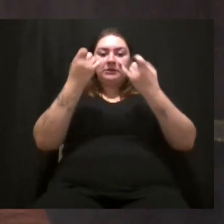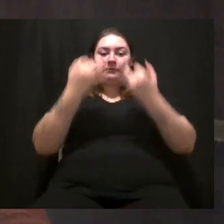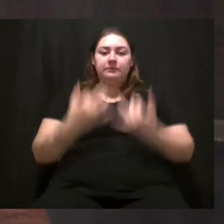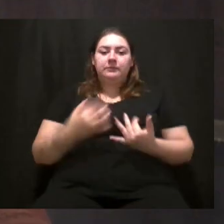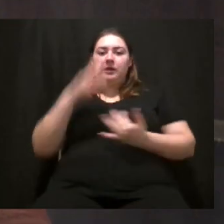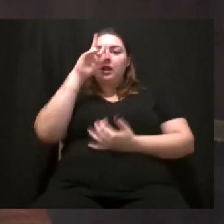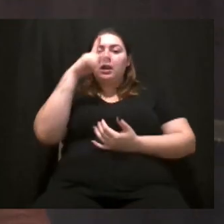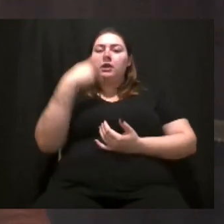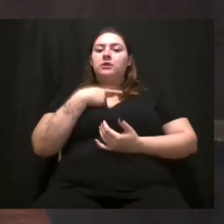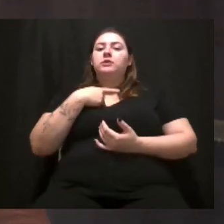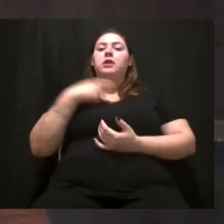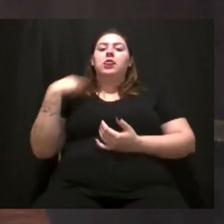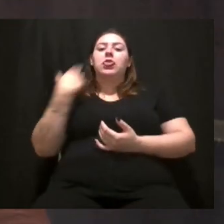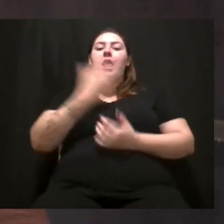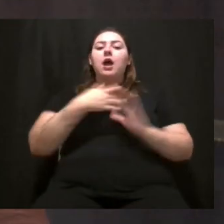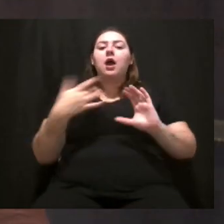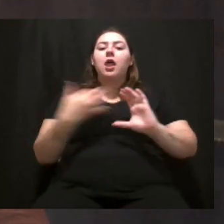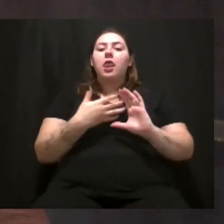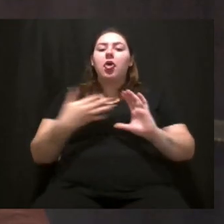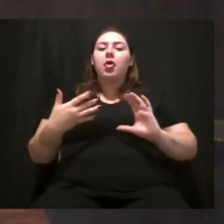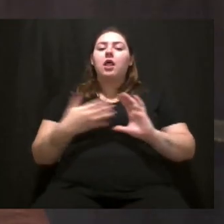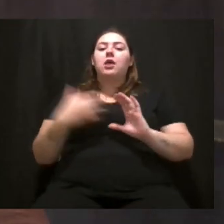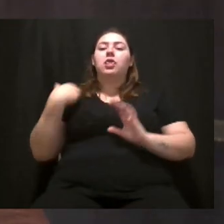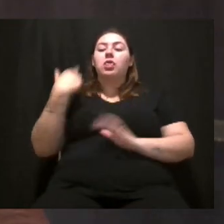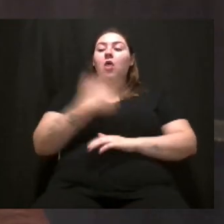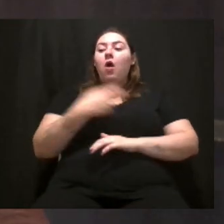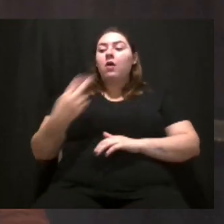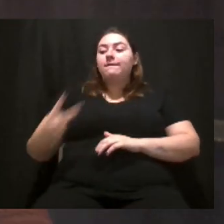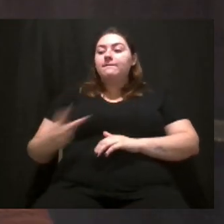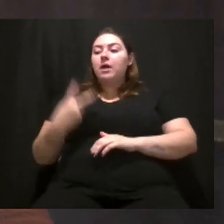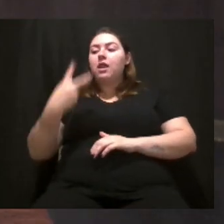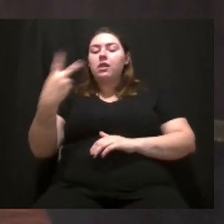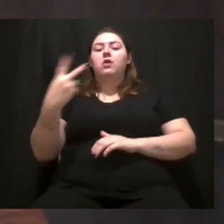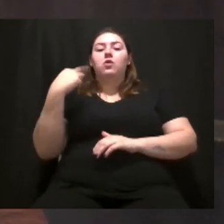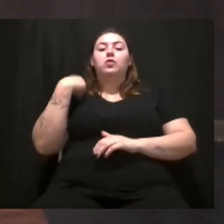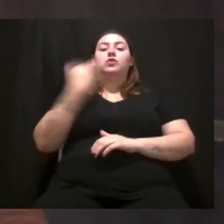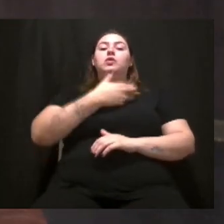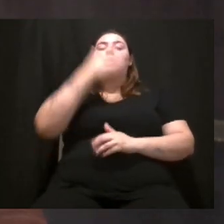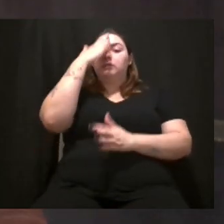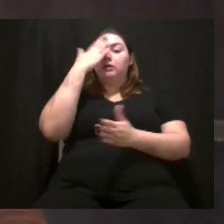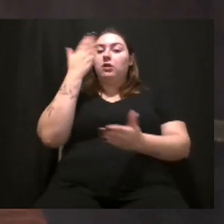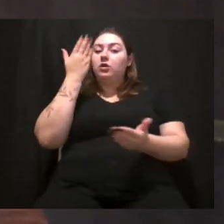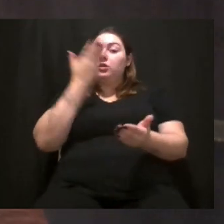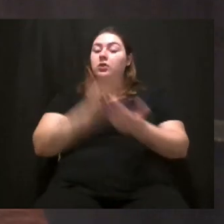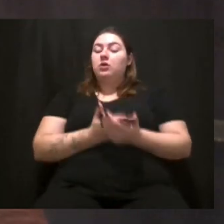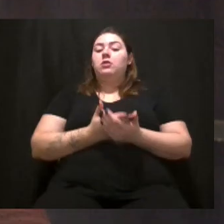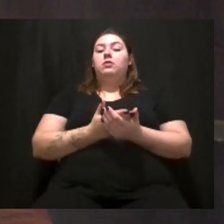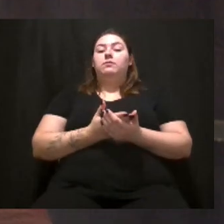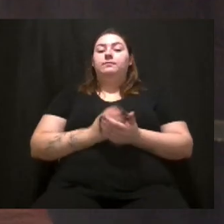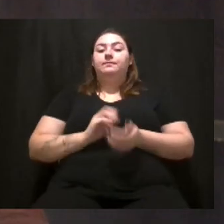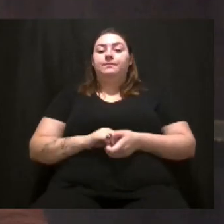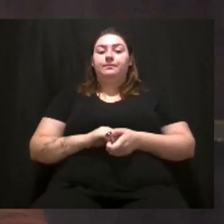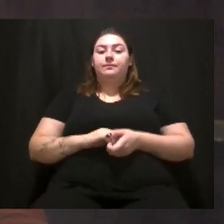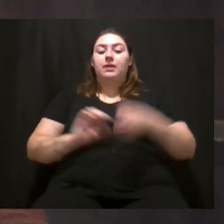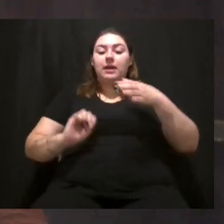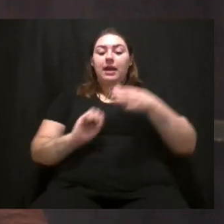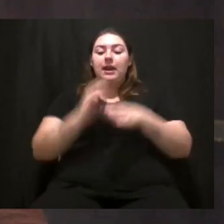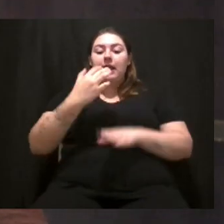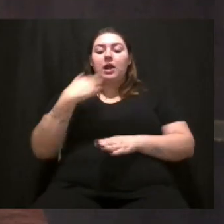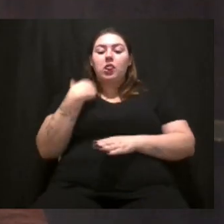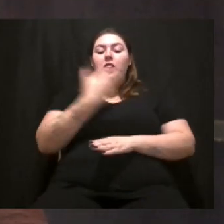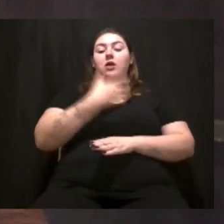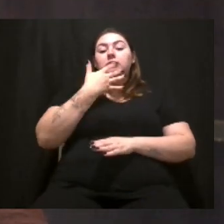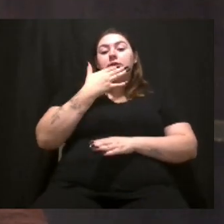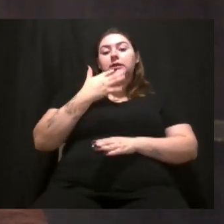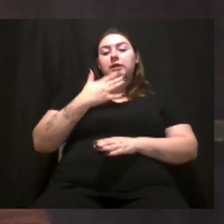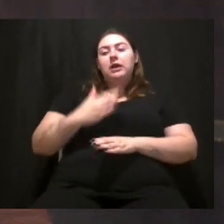características, dos nossos valores, das nossas crenças pessoais, elas são criadas, né, na infância e alguma parte ali na